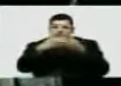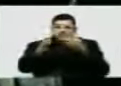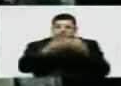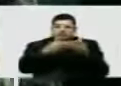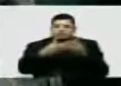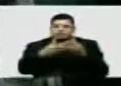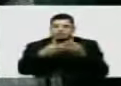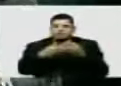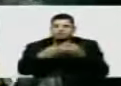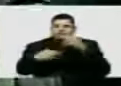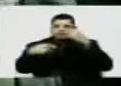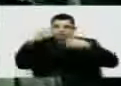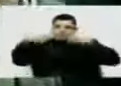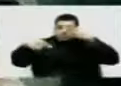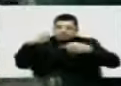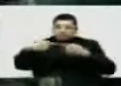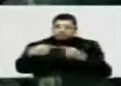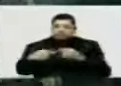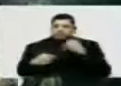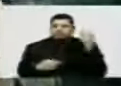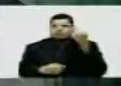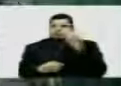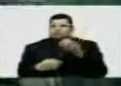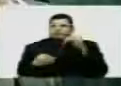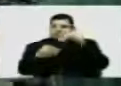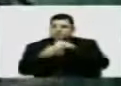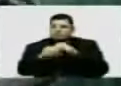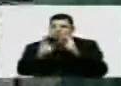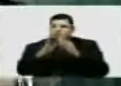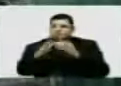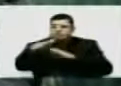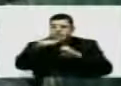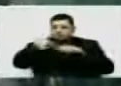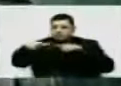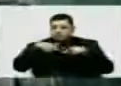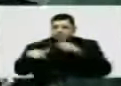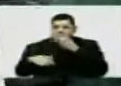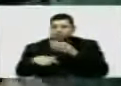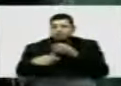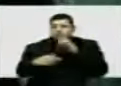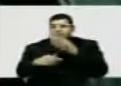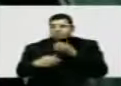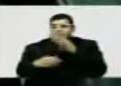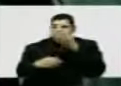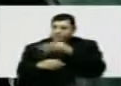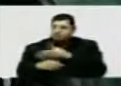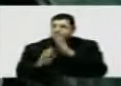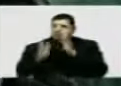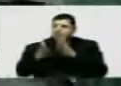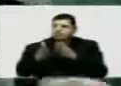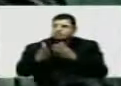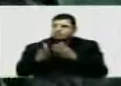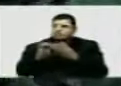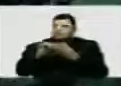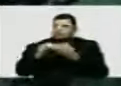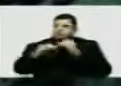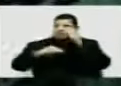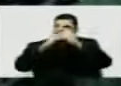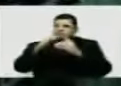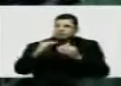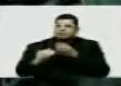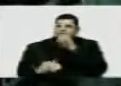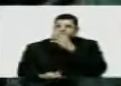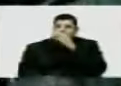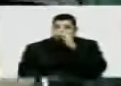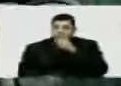de dinâmica econômica que inclua, que gere emprego, renda. Porém, como bem Vossa Excelência disse, isso não se constrói no